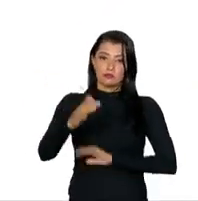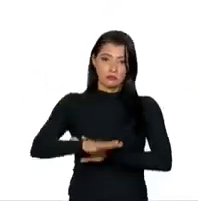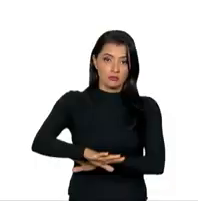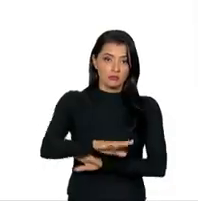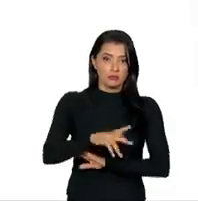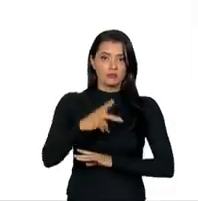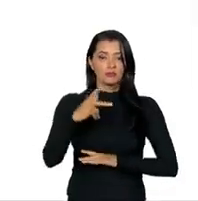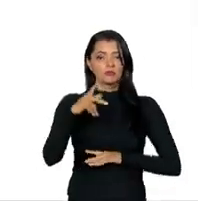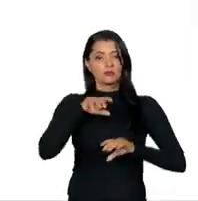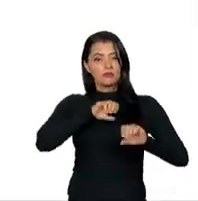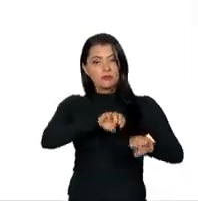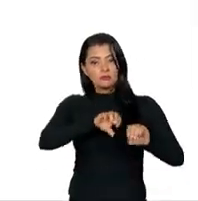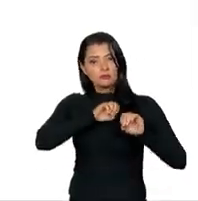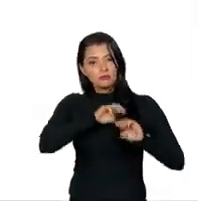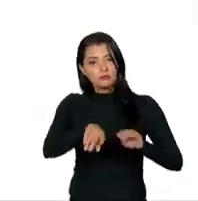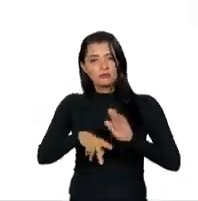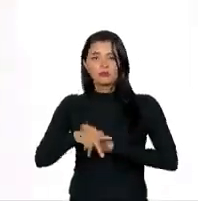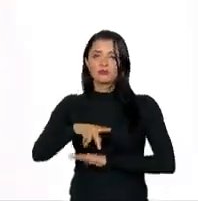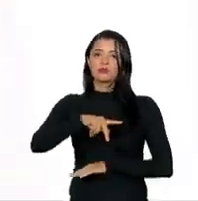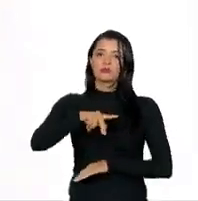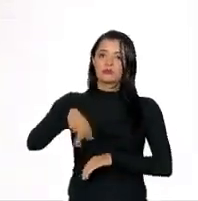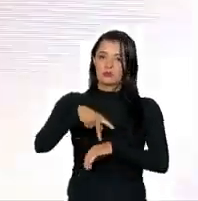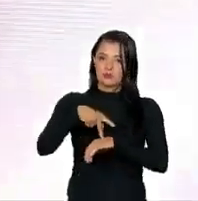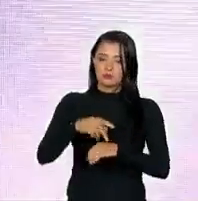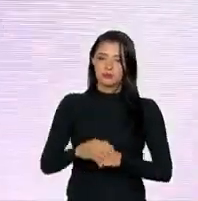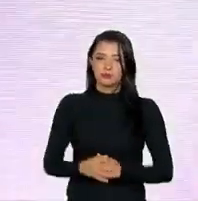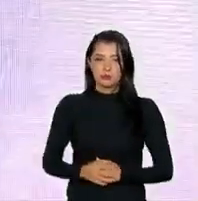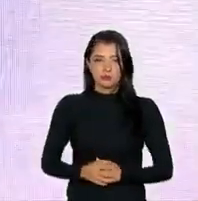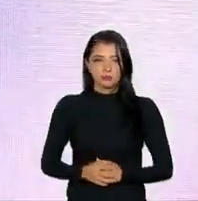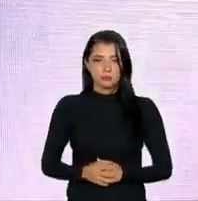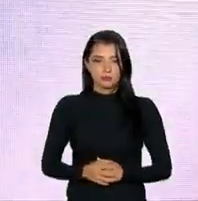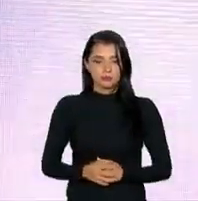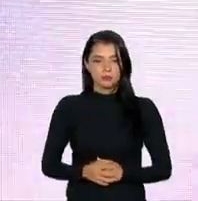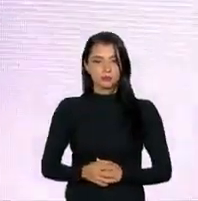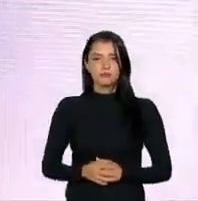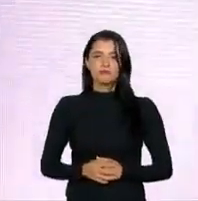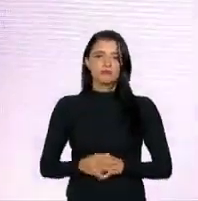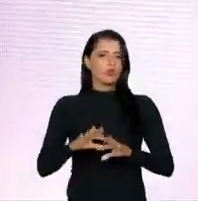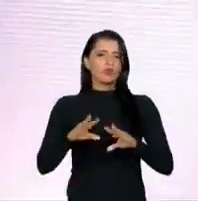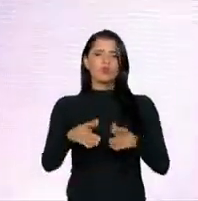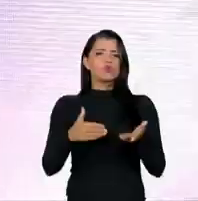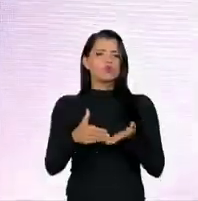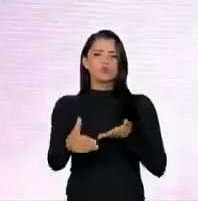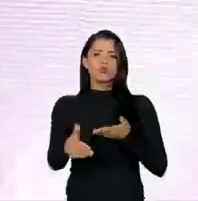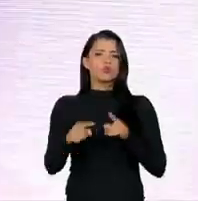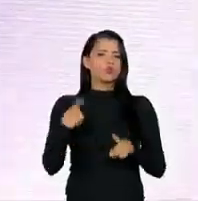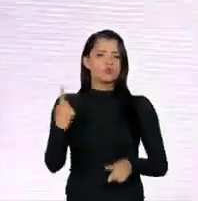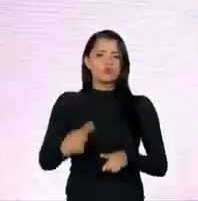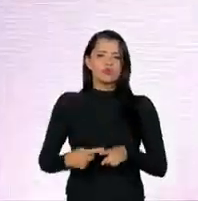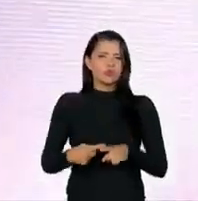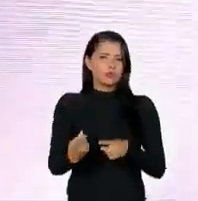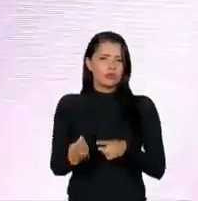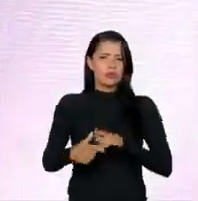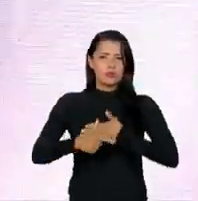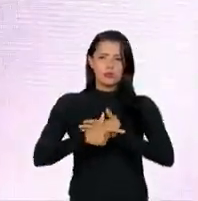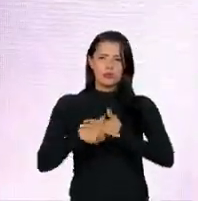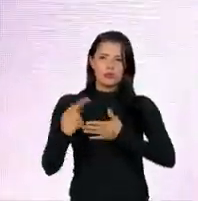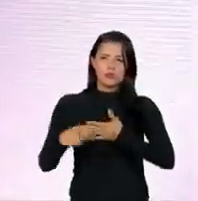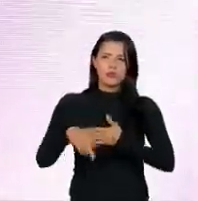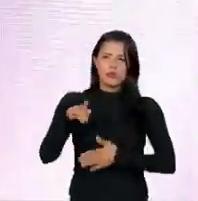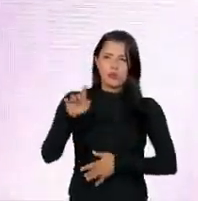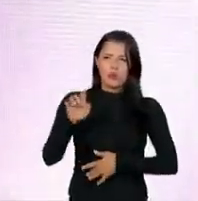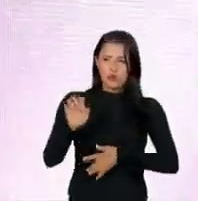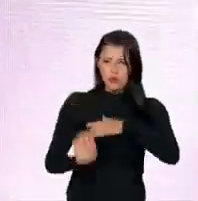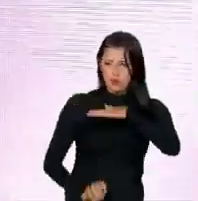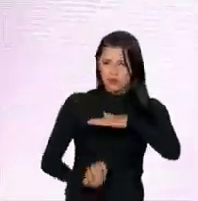educação do país. E tudo isso começou porque o papel do Estado,